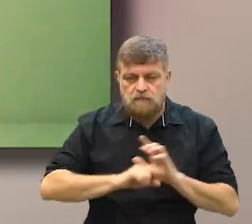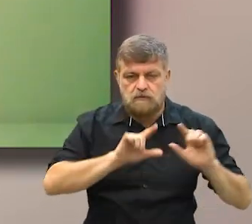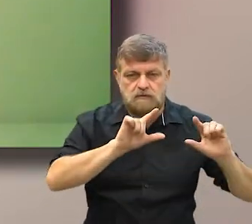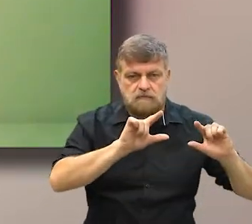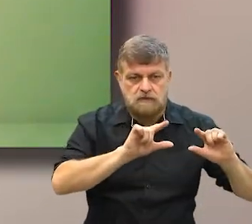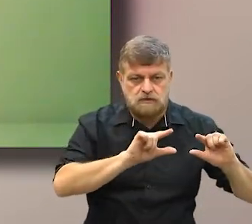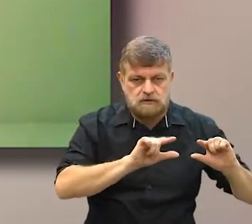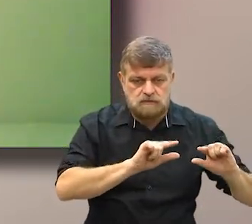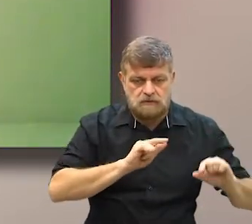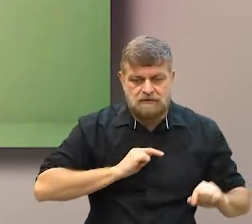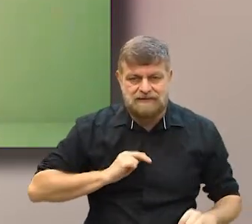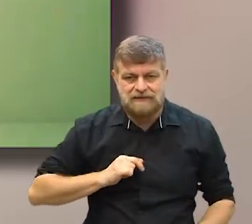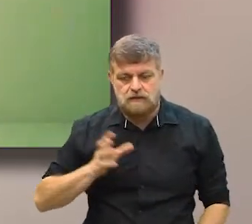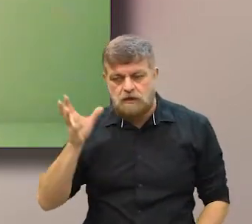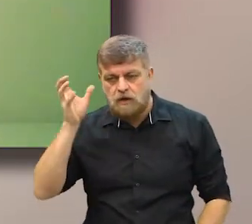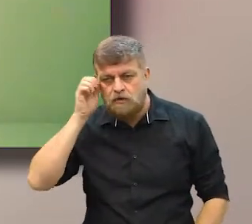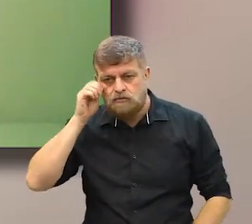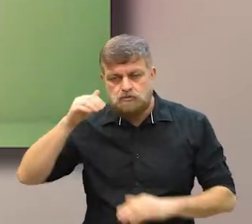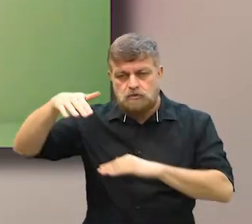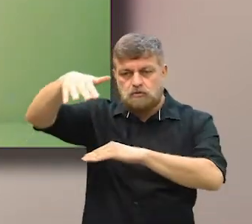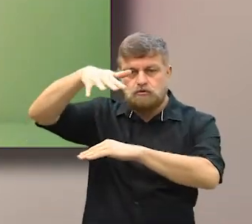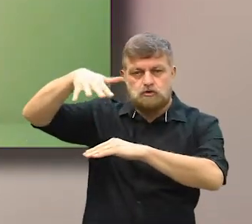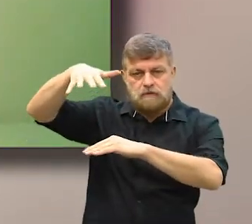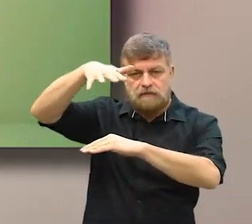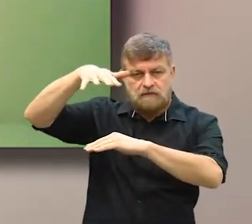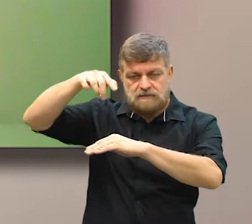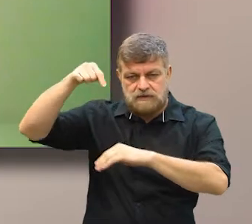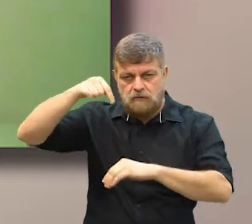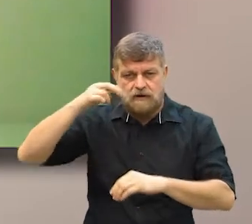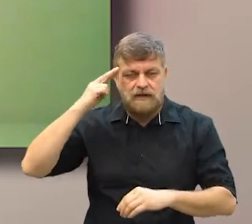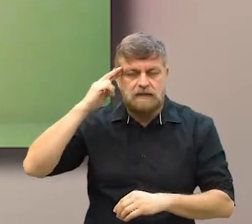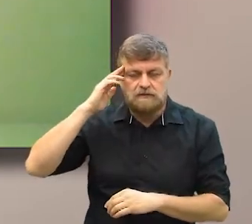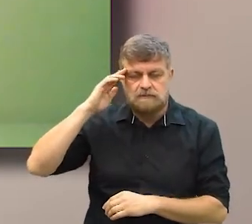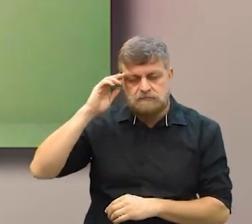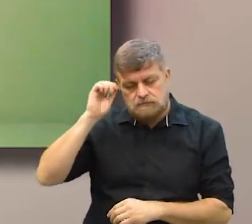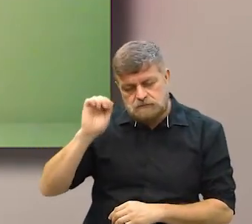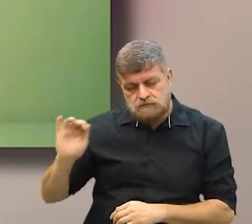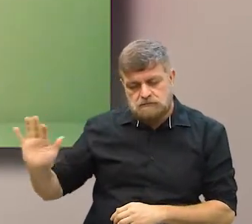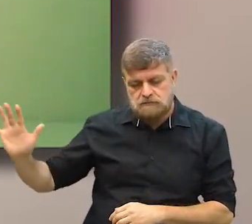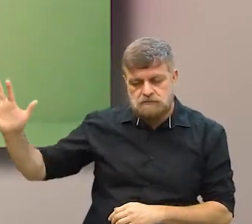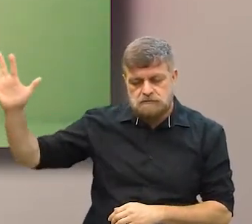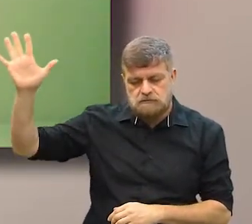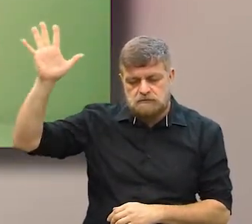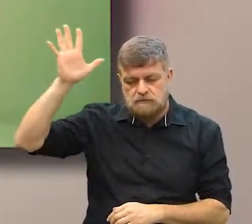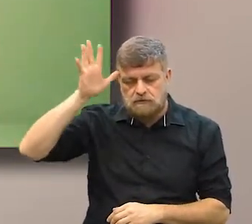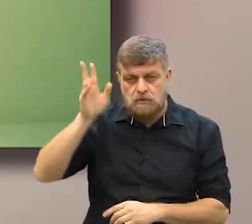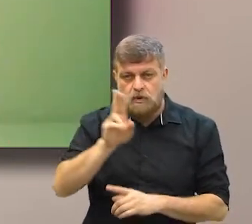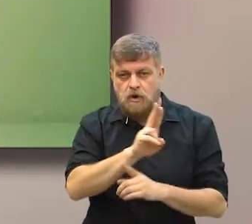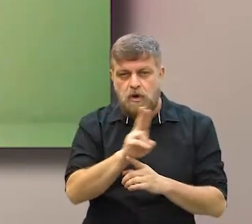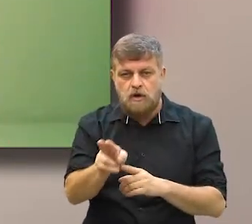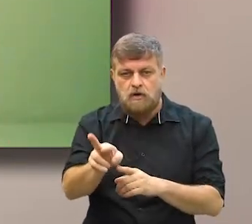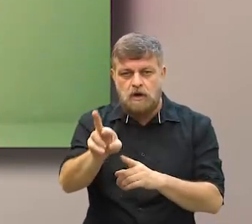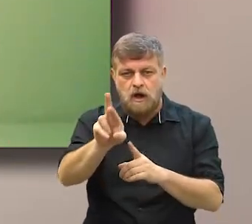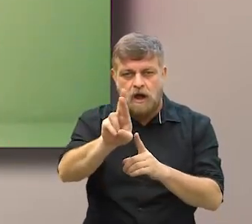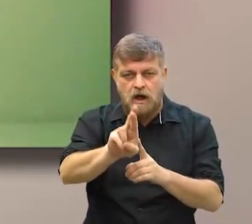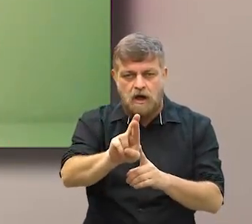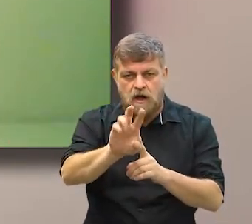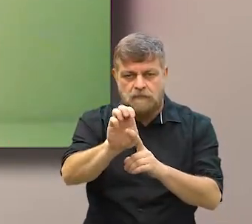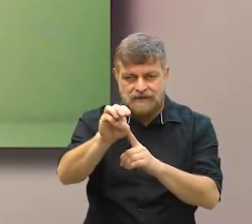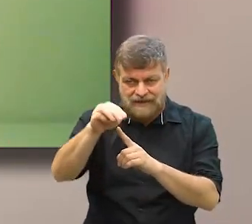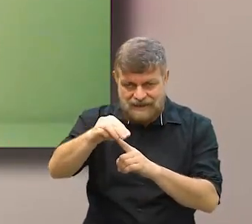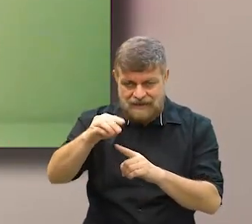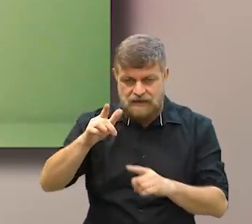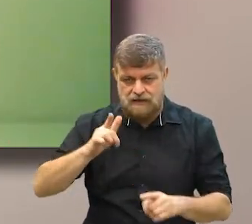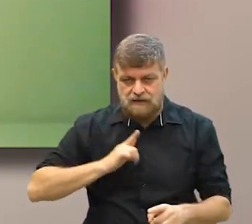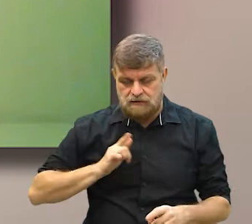profundo, vai aumentando o sono superficial, vai diminuindo o sono em que ela sonha, que nós chamamos de sono REM. E tudo isso